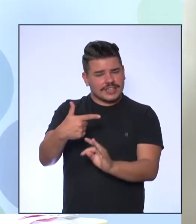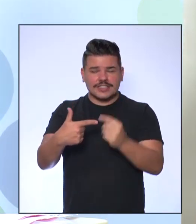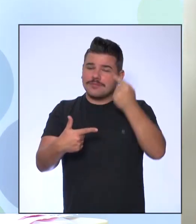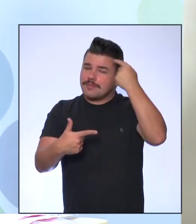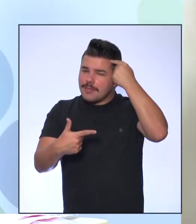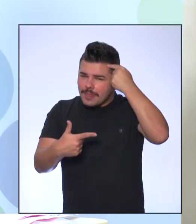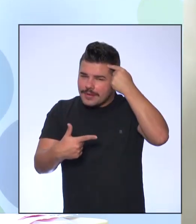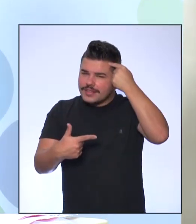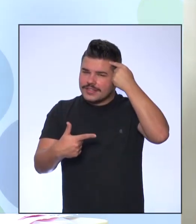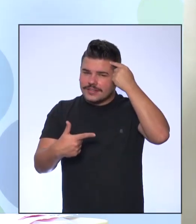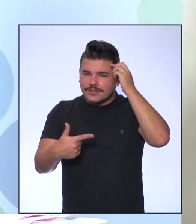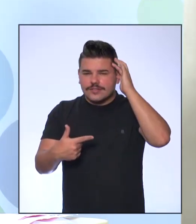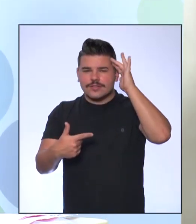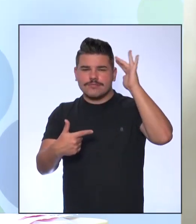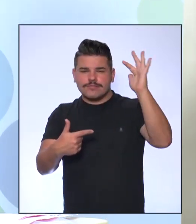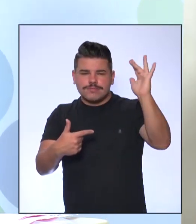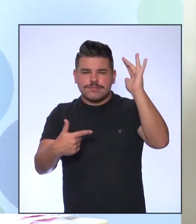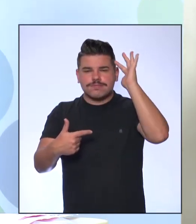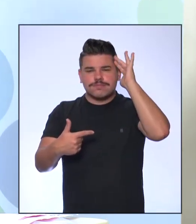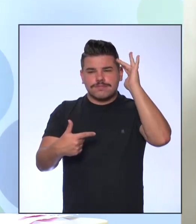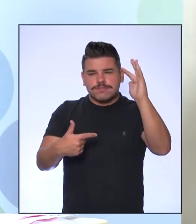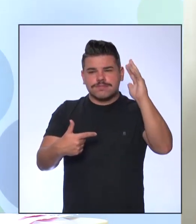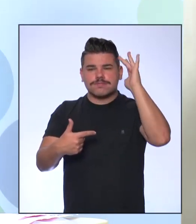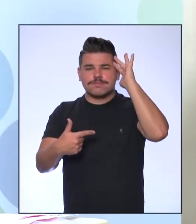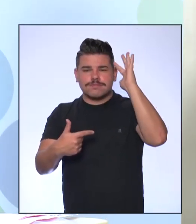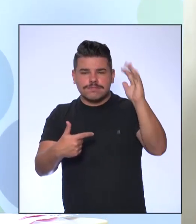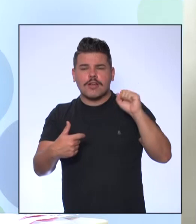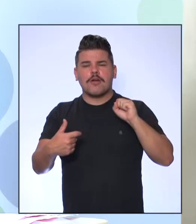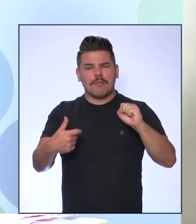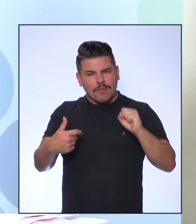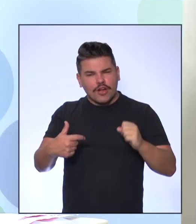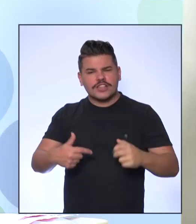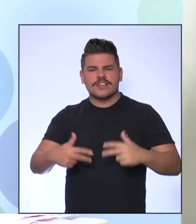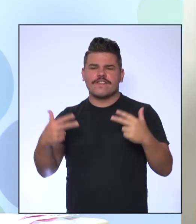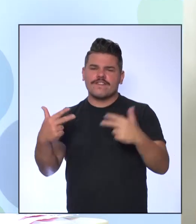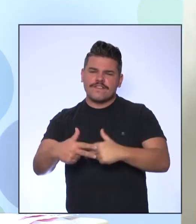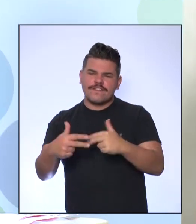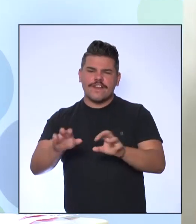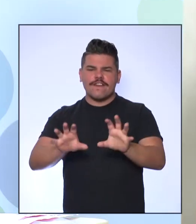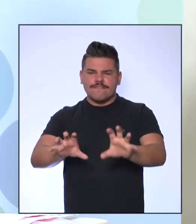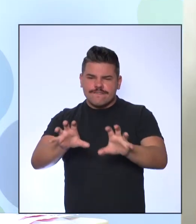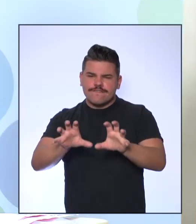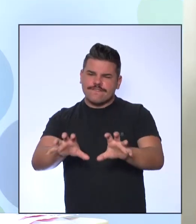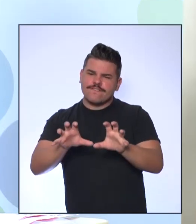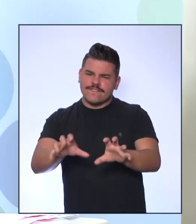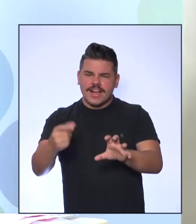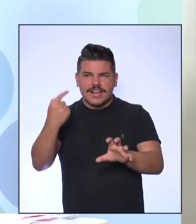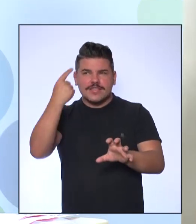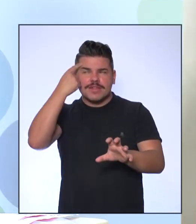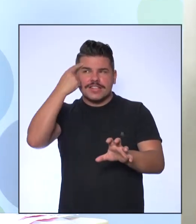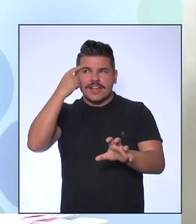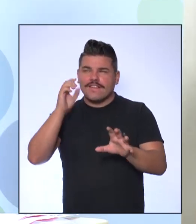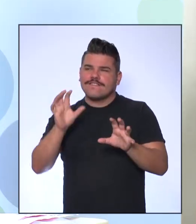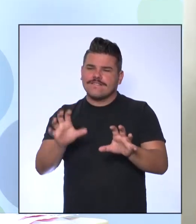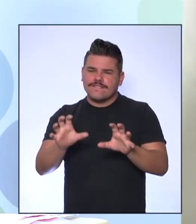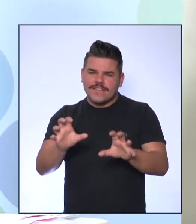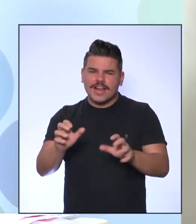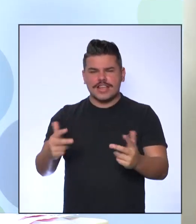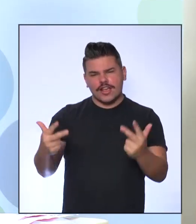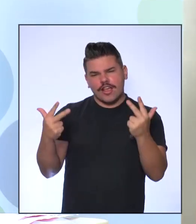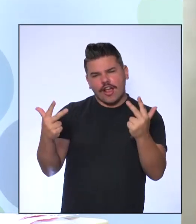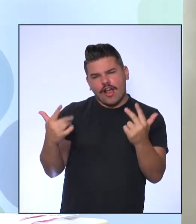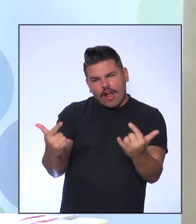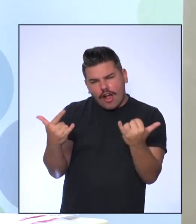musiquinha qualquer, pode ser no funk, no rock, tal. Converse com o professor, né? Eu